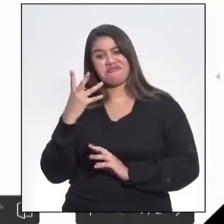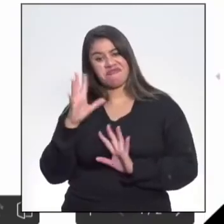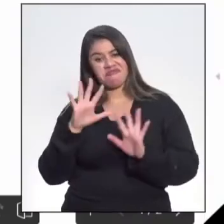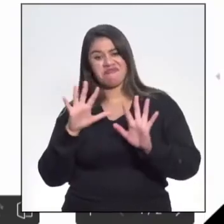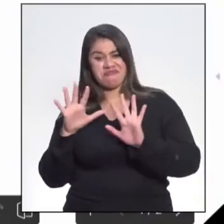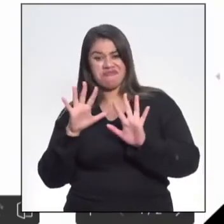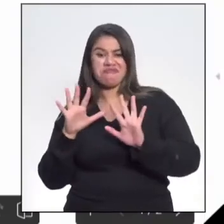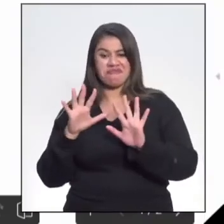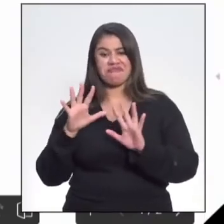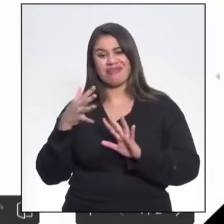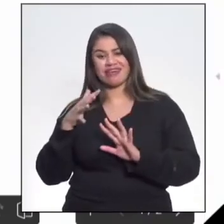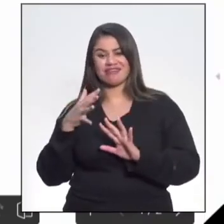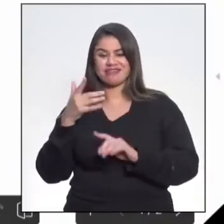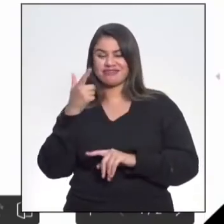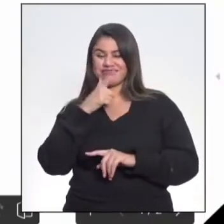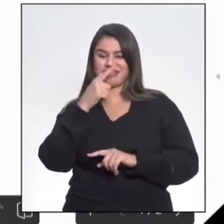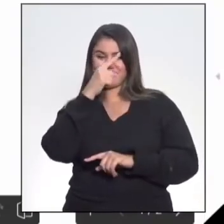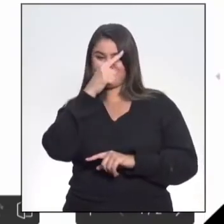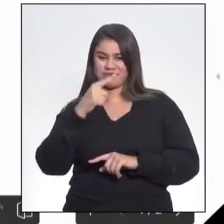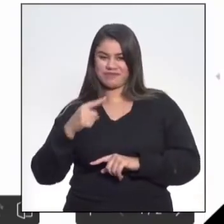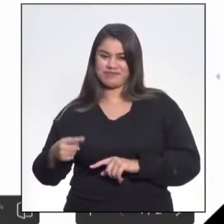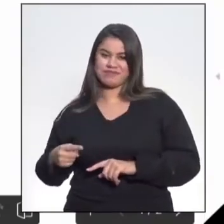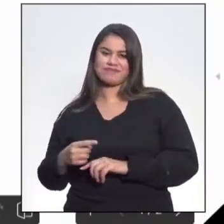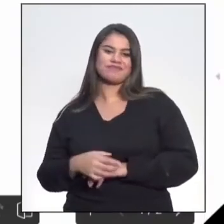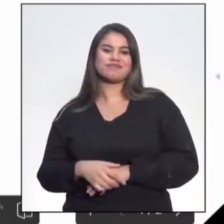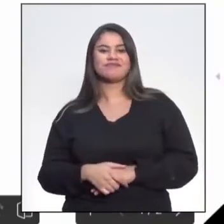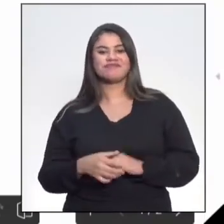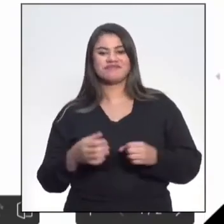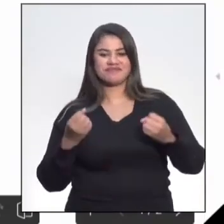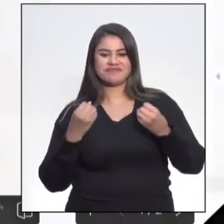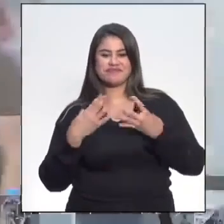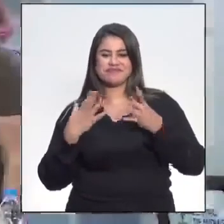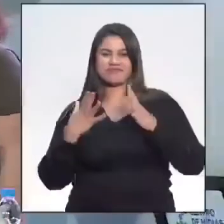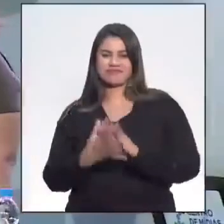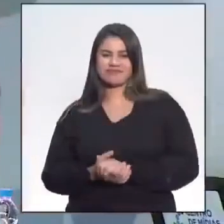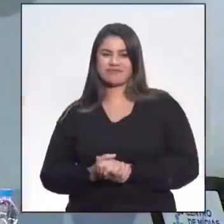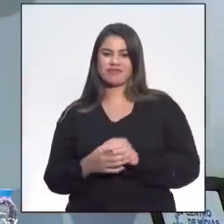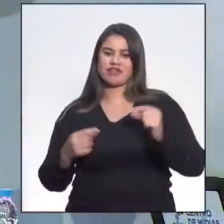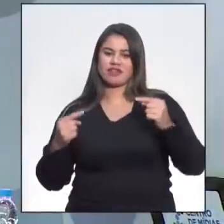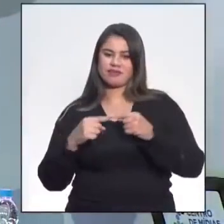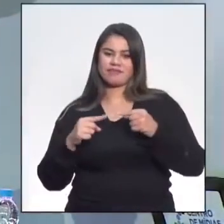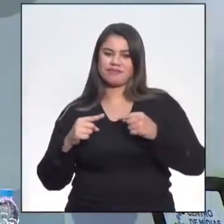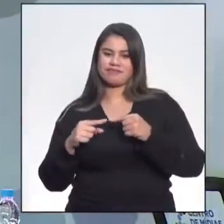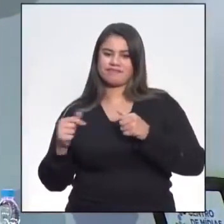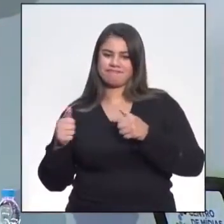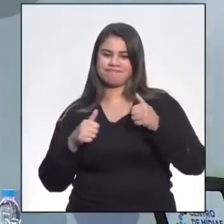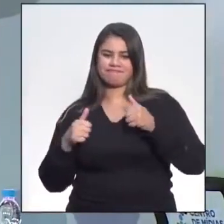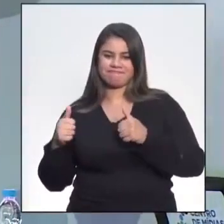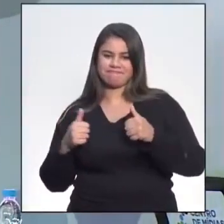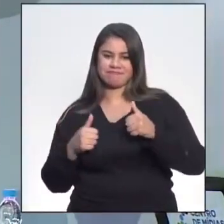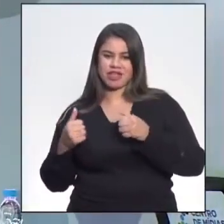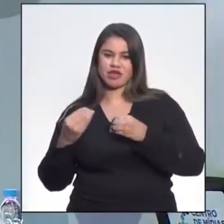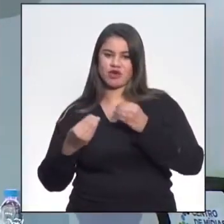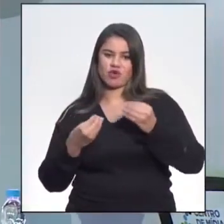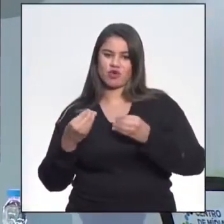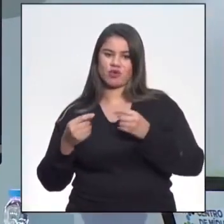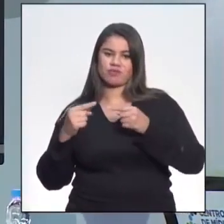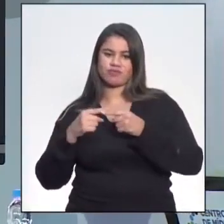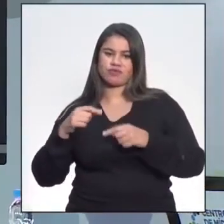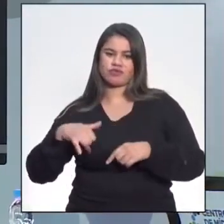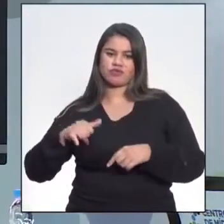pontinhos, para poder parecer que está lá bonito. Muito bem. Essa aqui é a minha reta, tudo bem? Aqui eu vou escrever o nome dela.